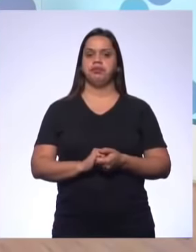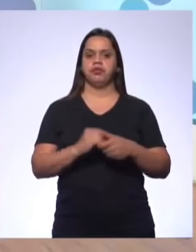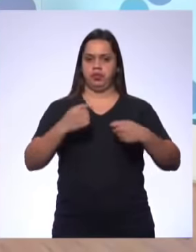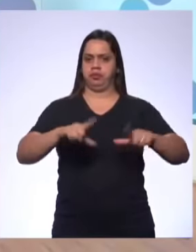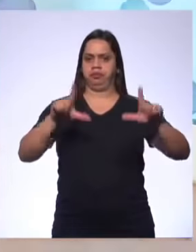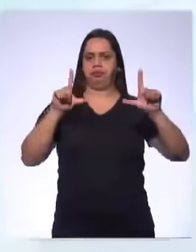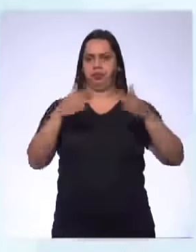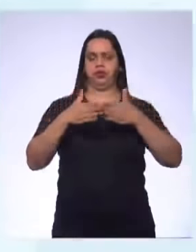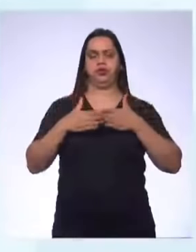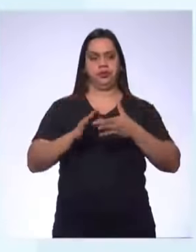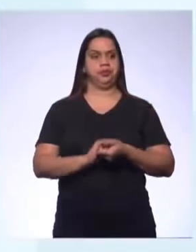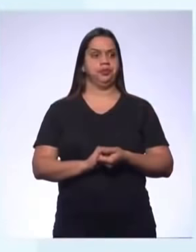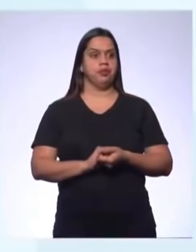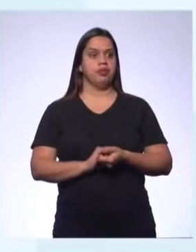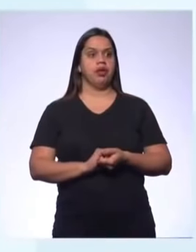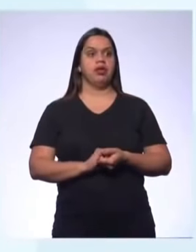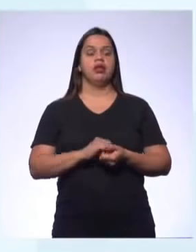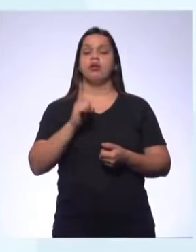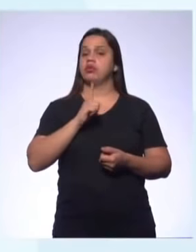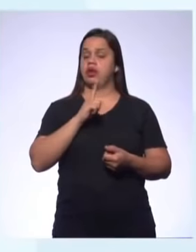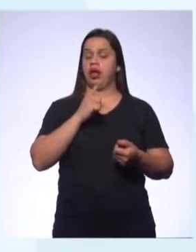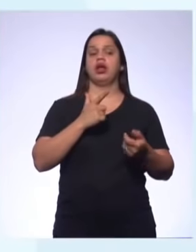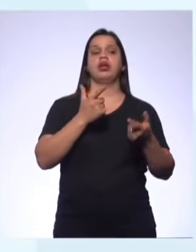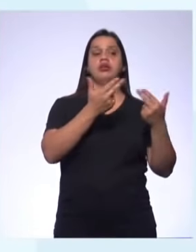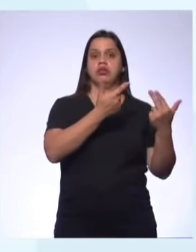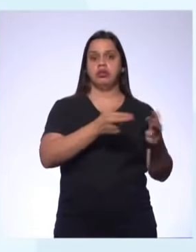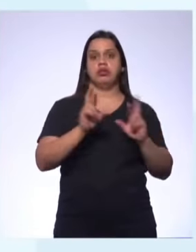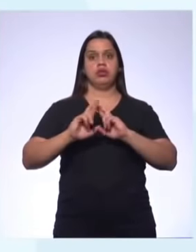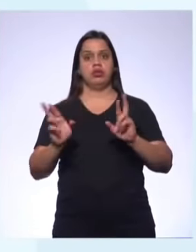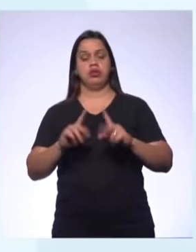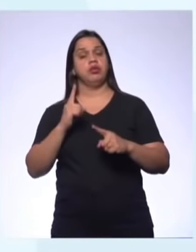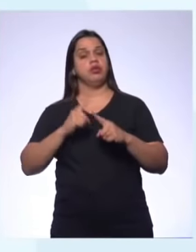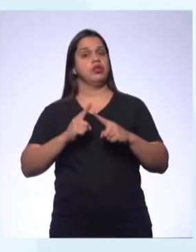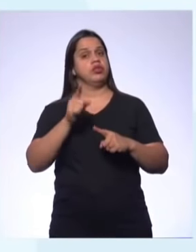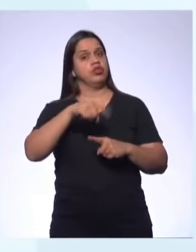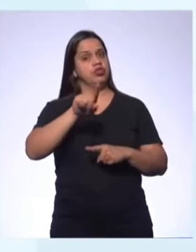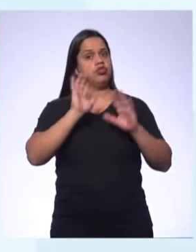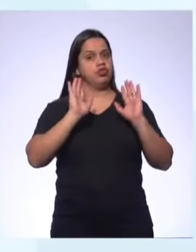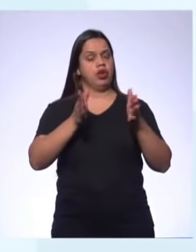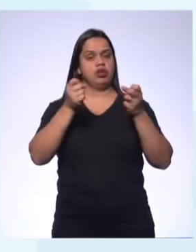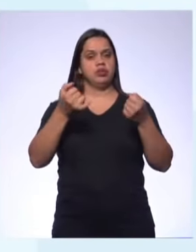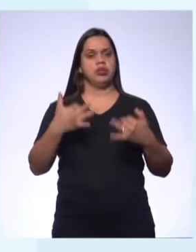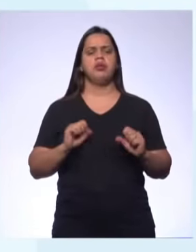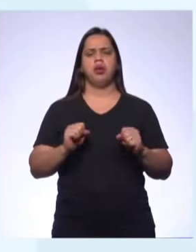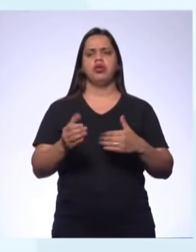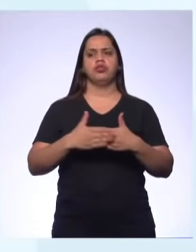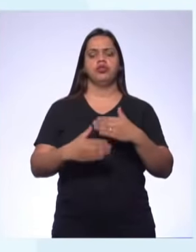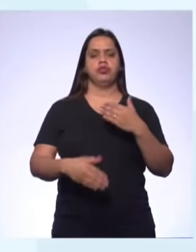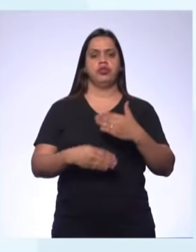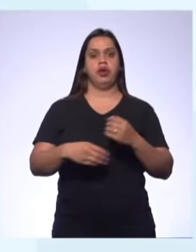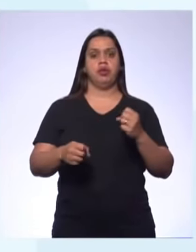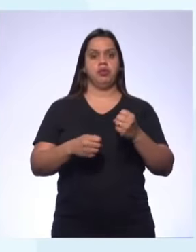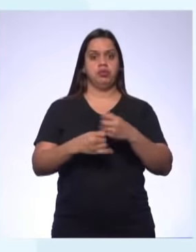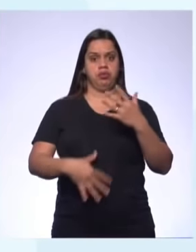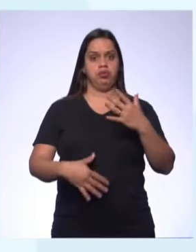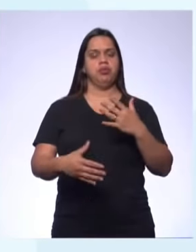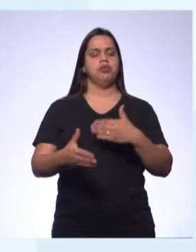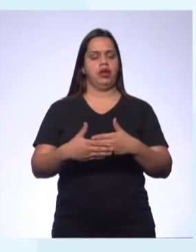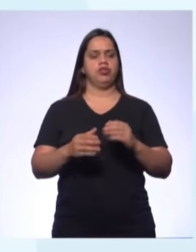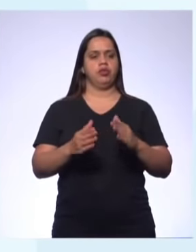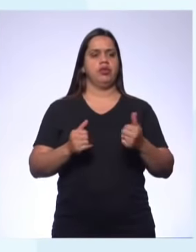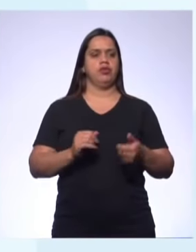tela, semelhanças e diferenças, porque como vocês pontuaram, pode fechar o chat, tá? O texto, ele